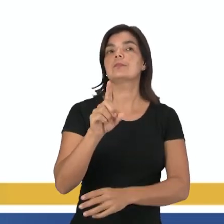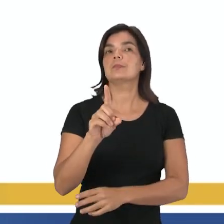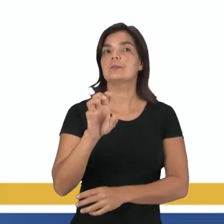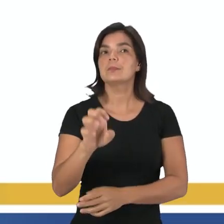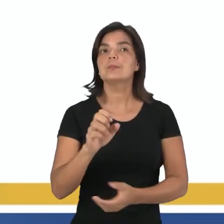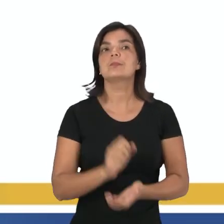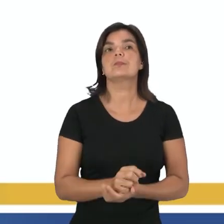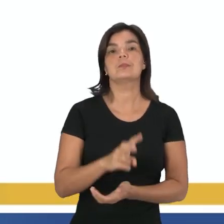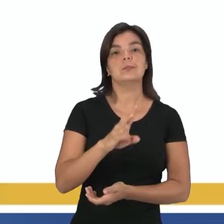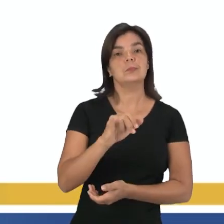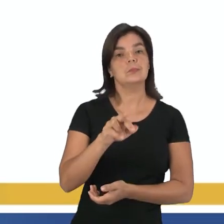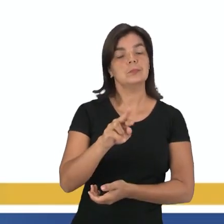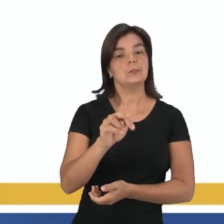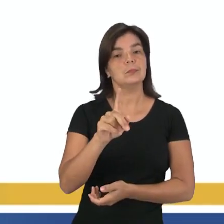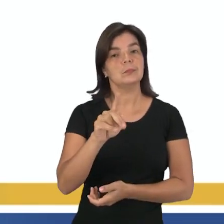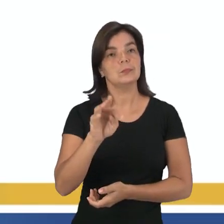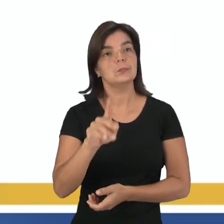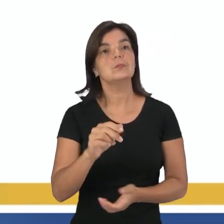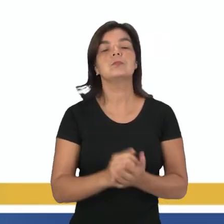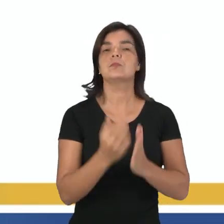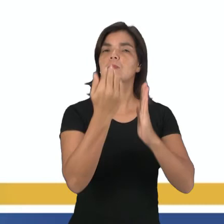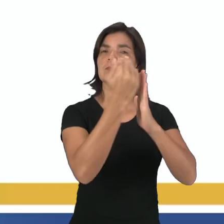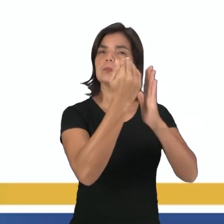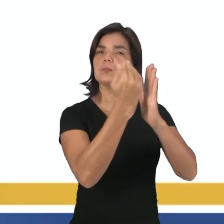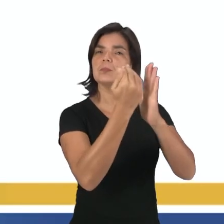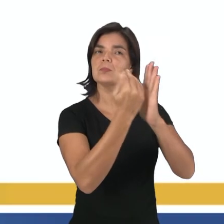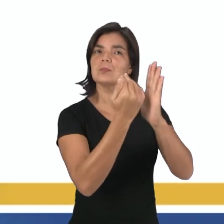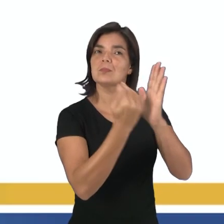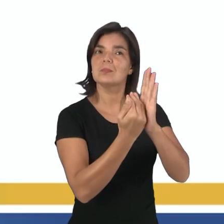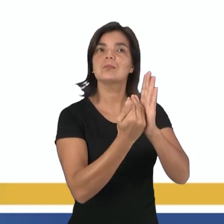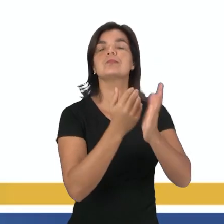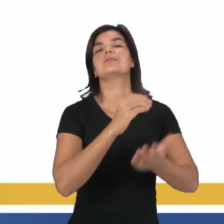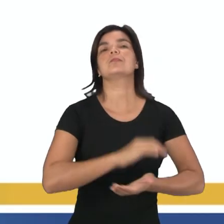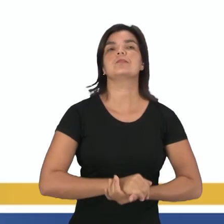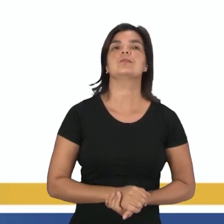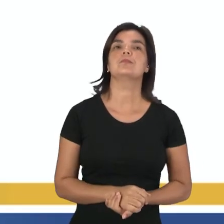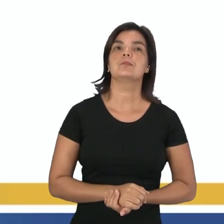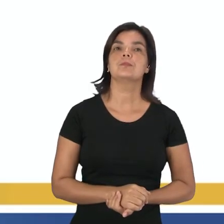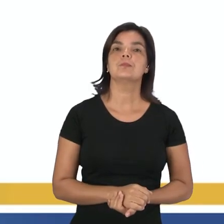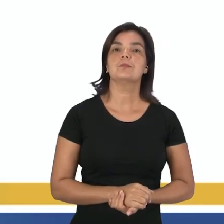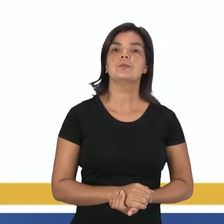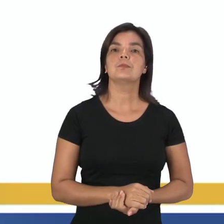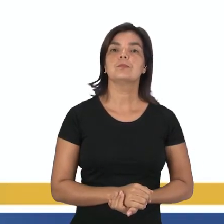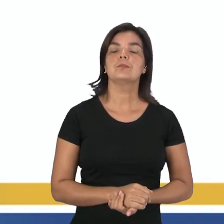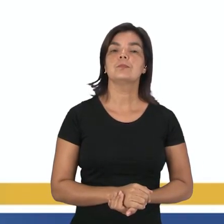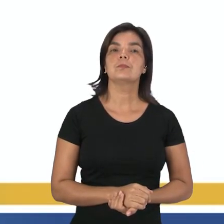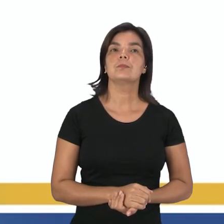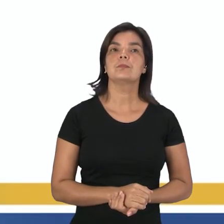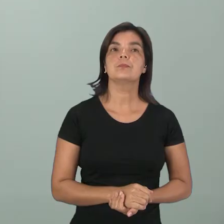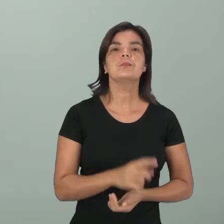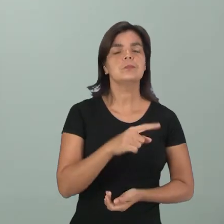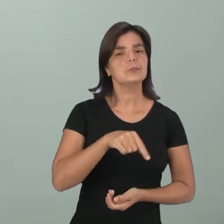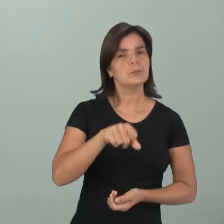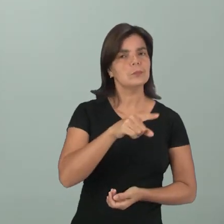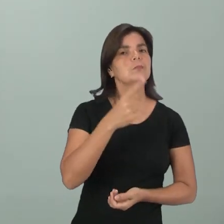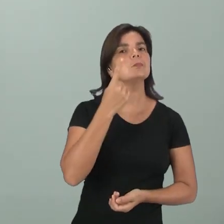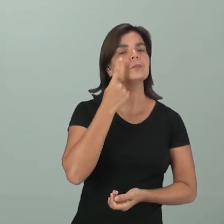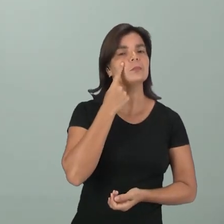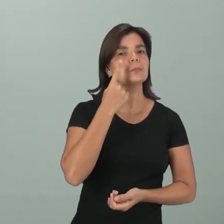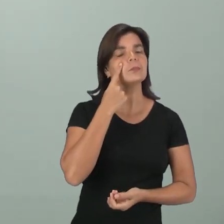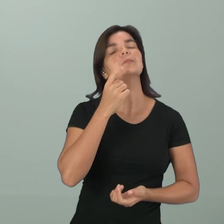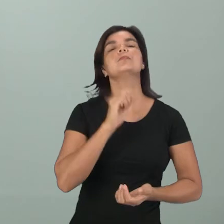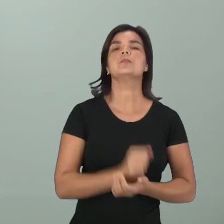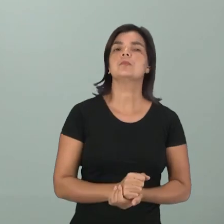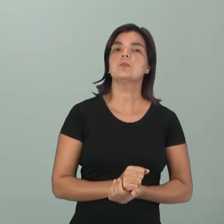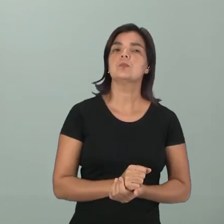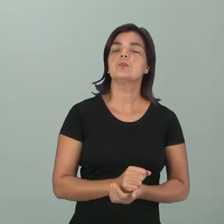em virtude de, pois que, na medida em que. Você pode, gente,